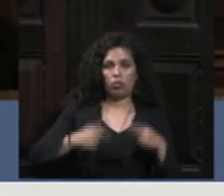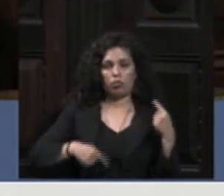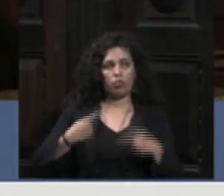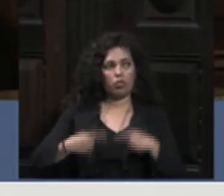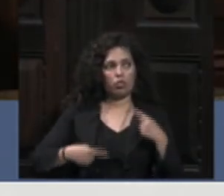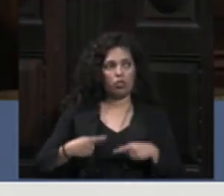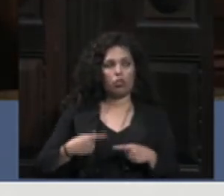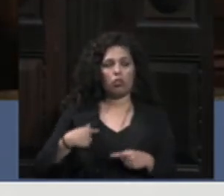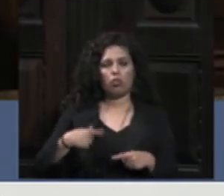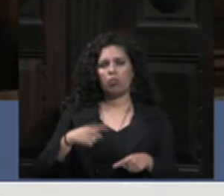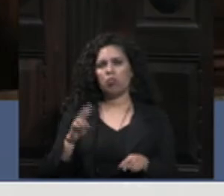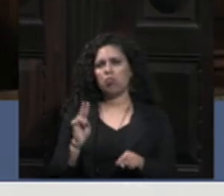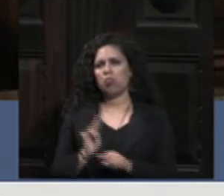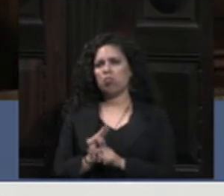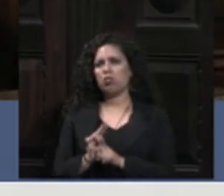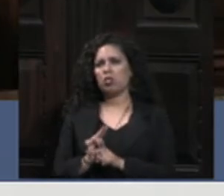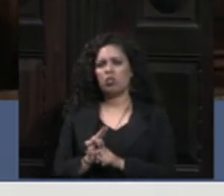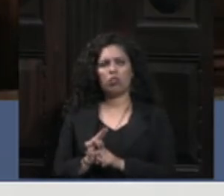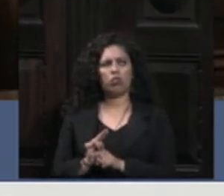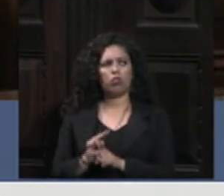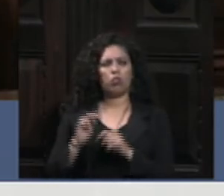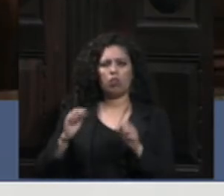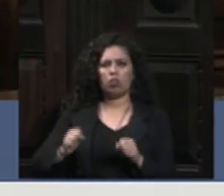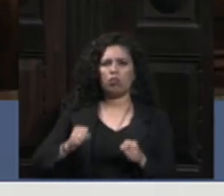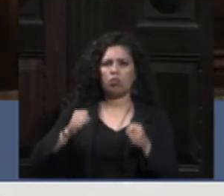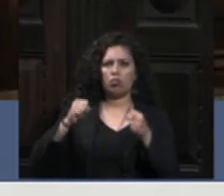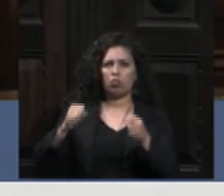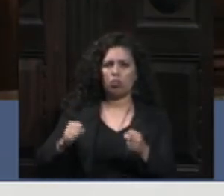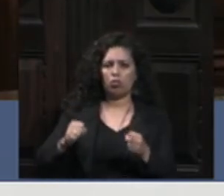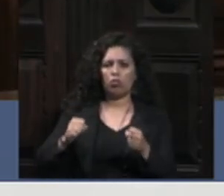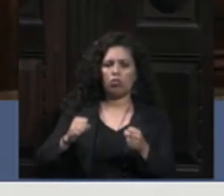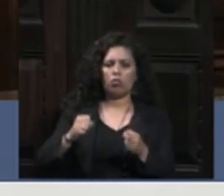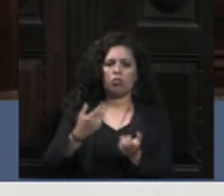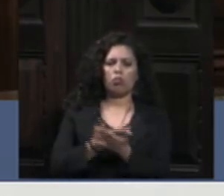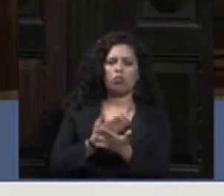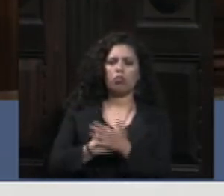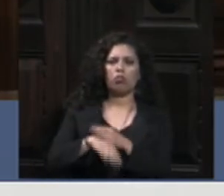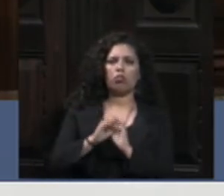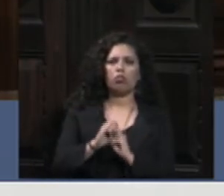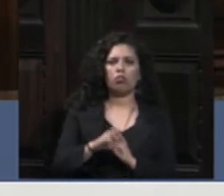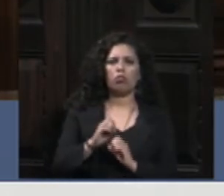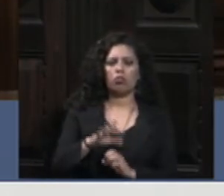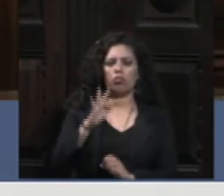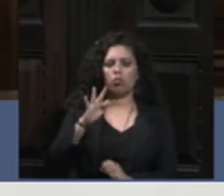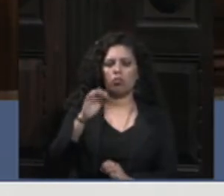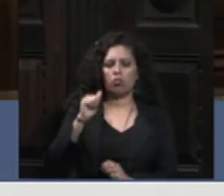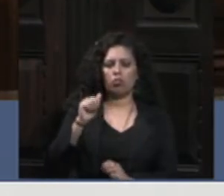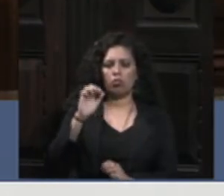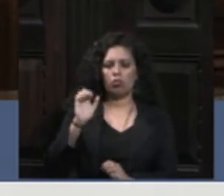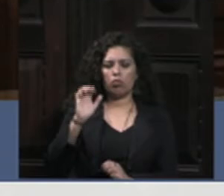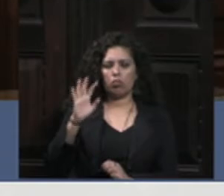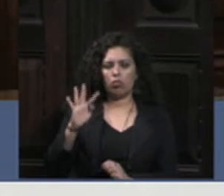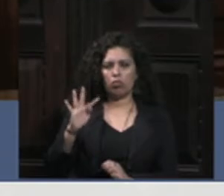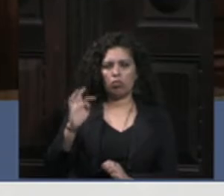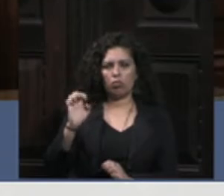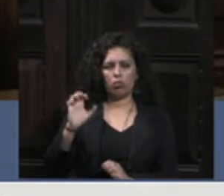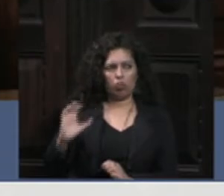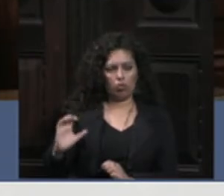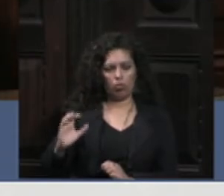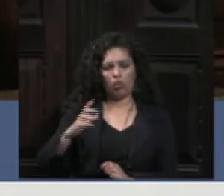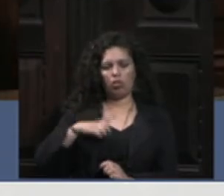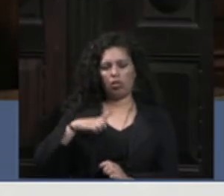tenho acompanhado e lutado pela FAETEC. Foram muitas dificuldades, desde o